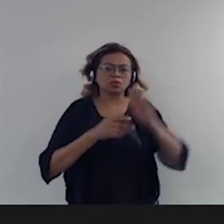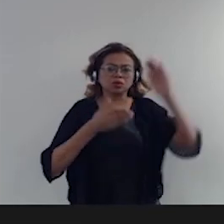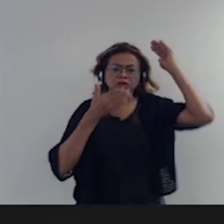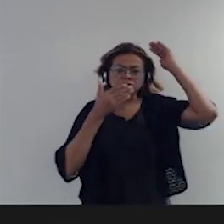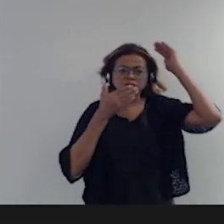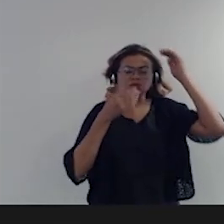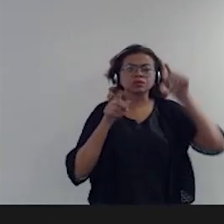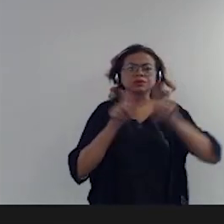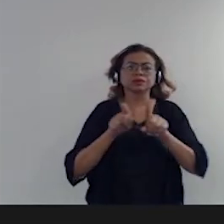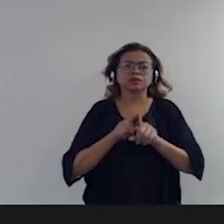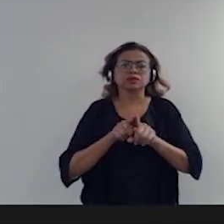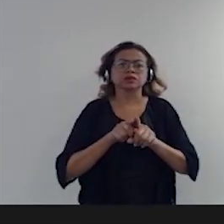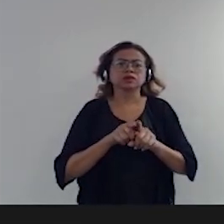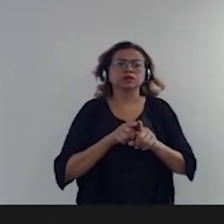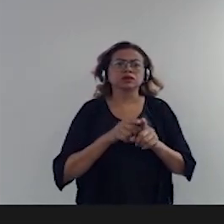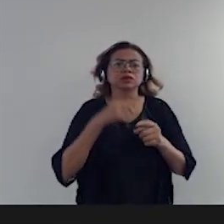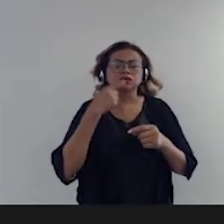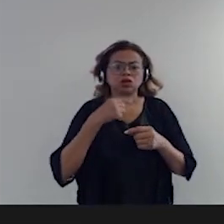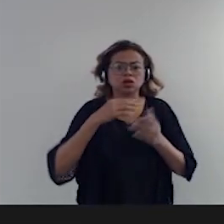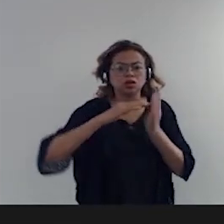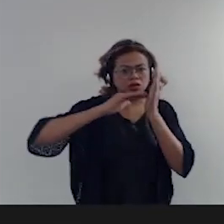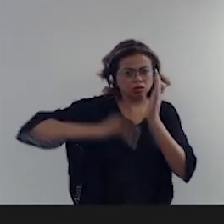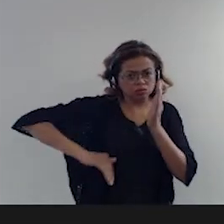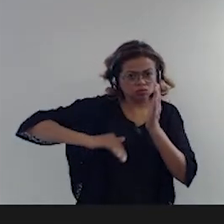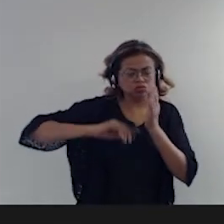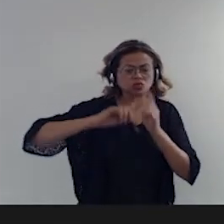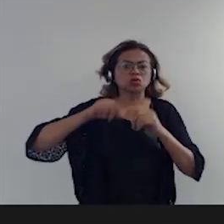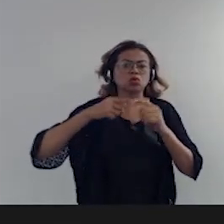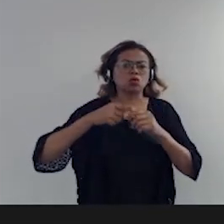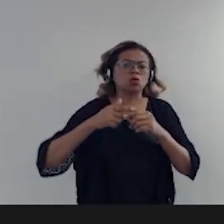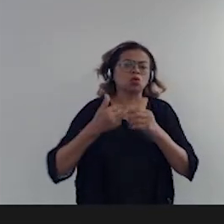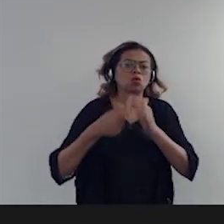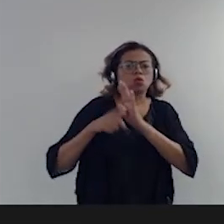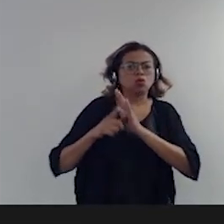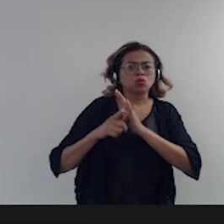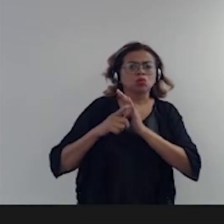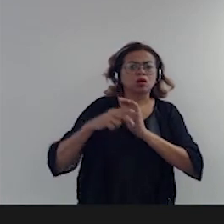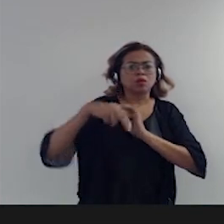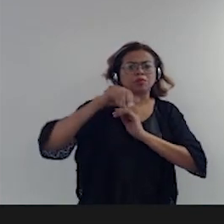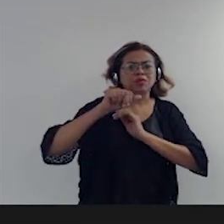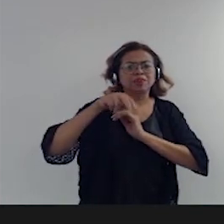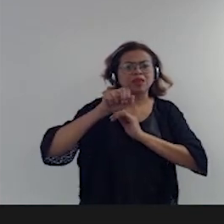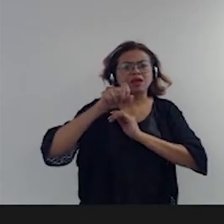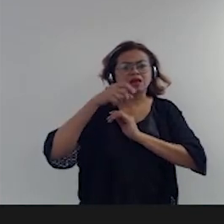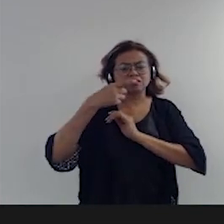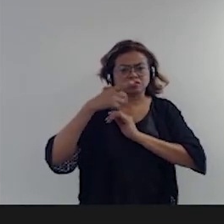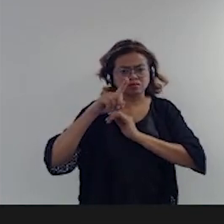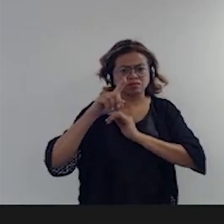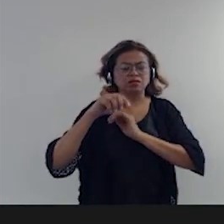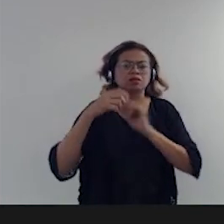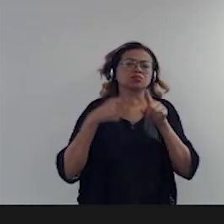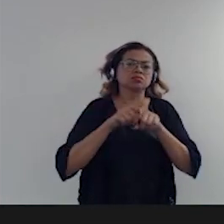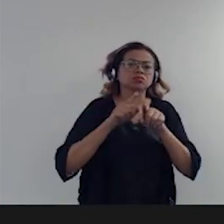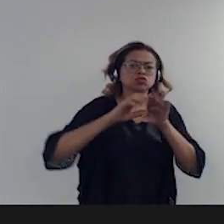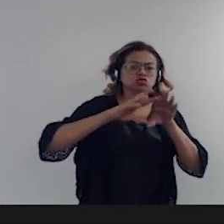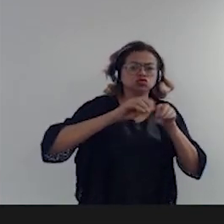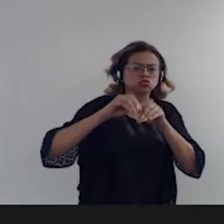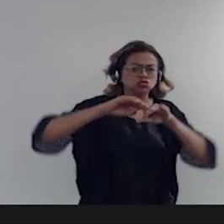retirando mineradores, retirando pessoal que estava nessas